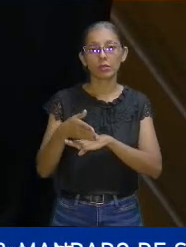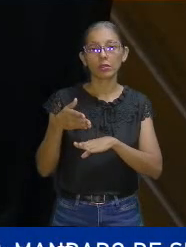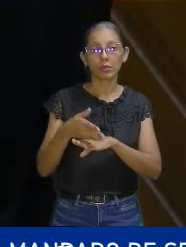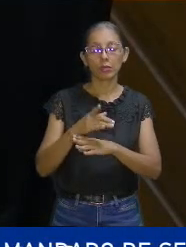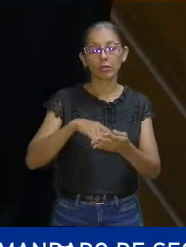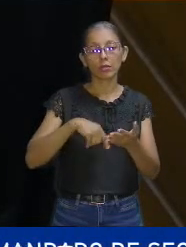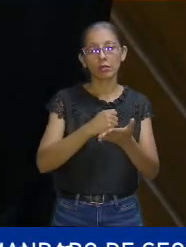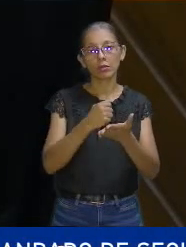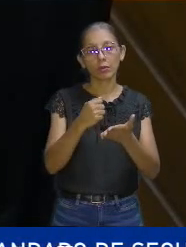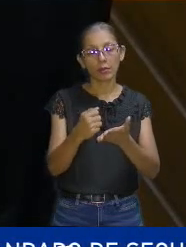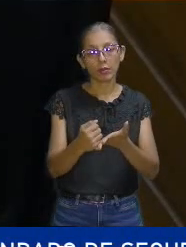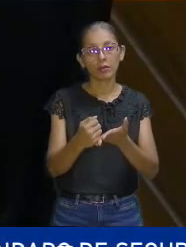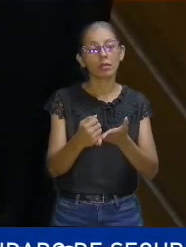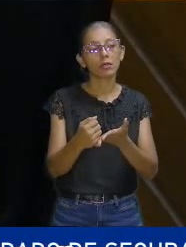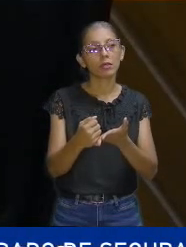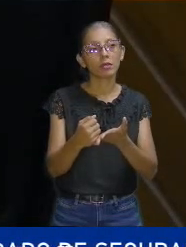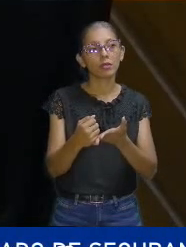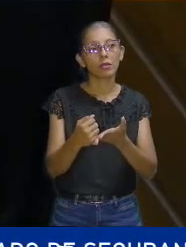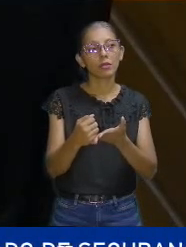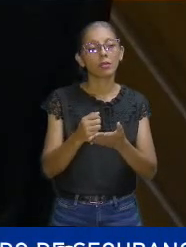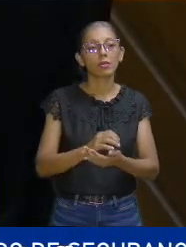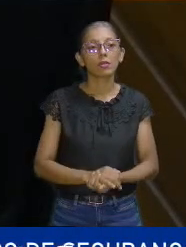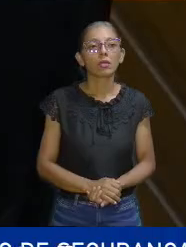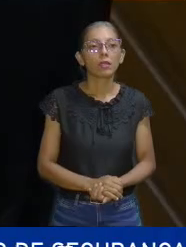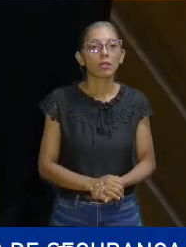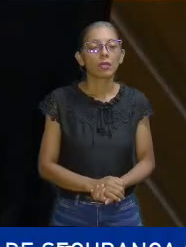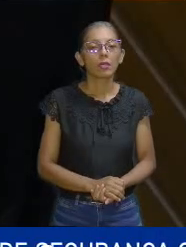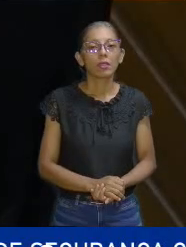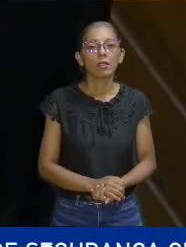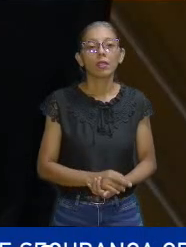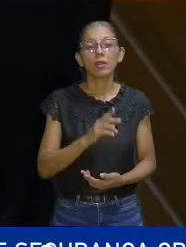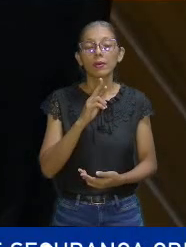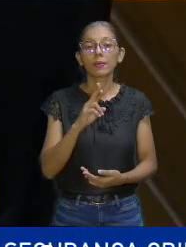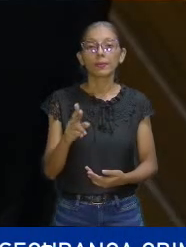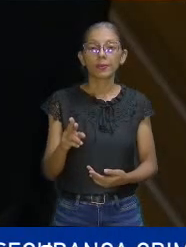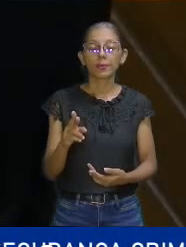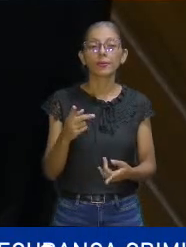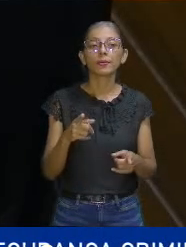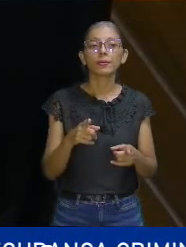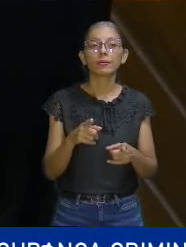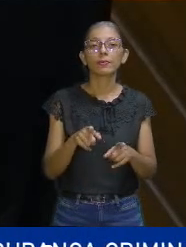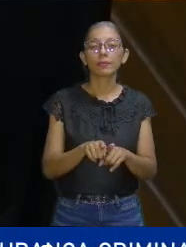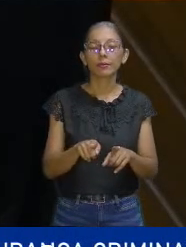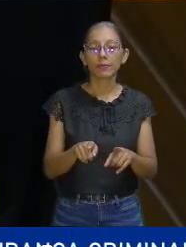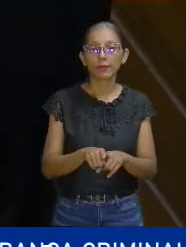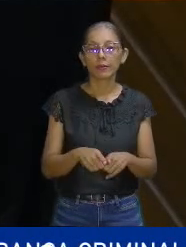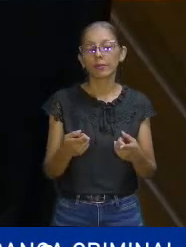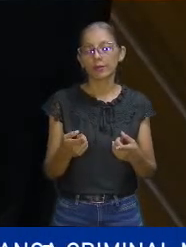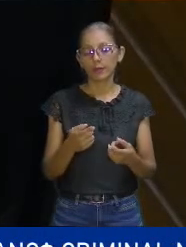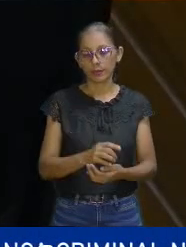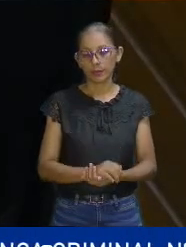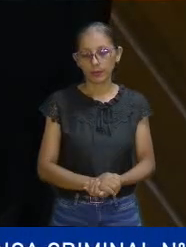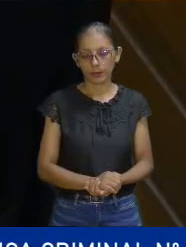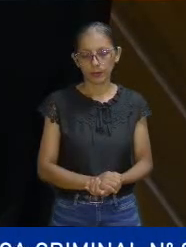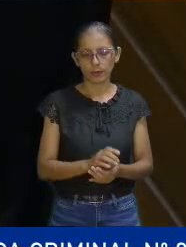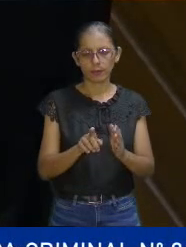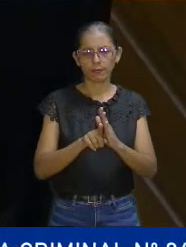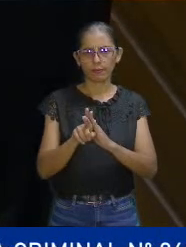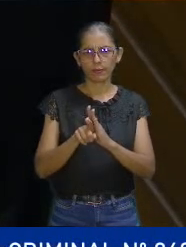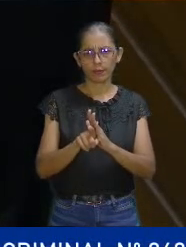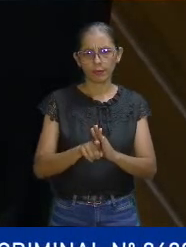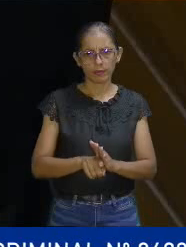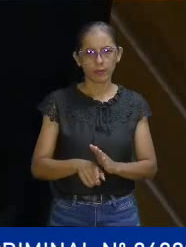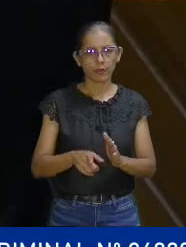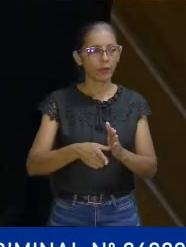documentos e informações, bem assim insatisfação com a resposta recebida a questionamentos relativos à investigação